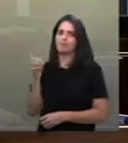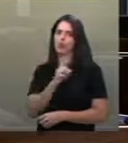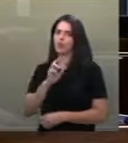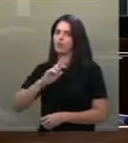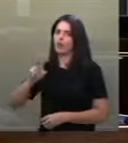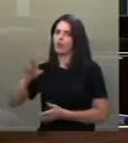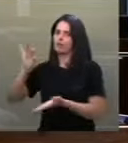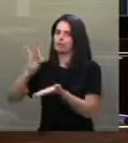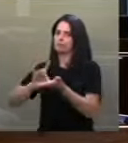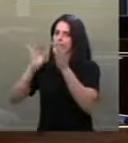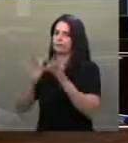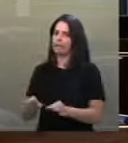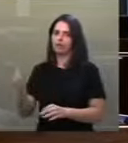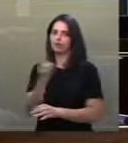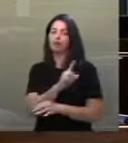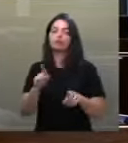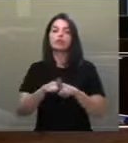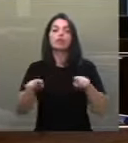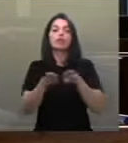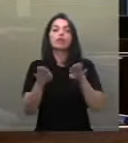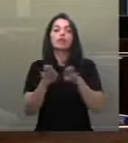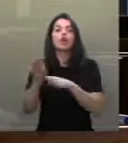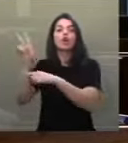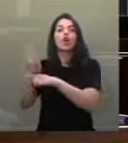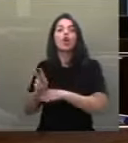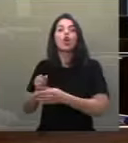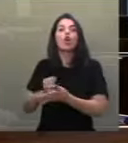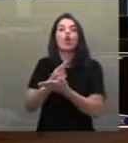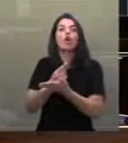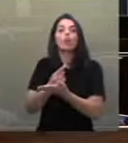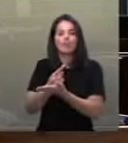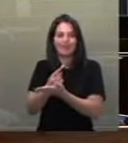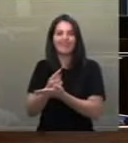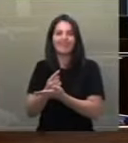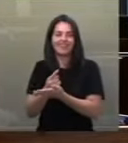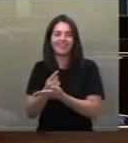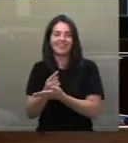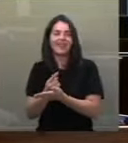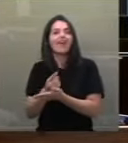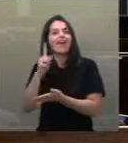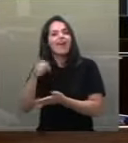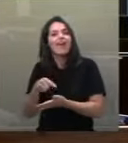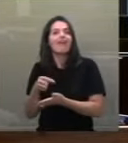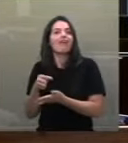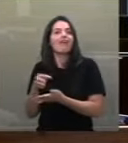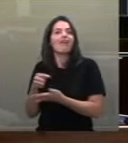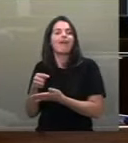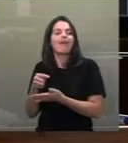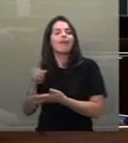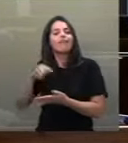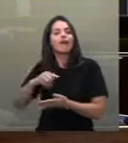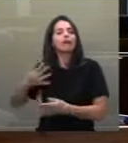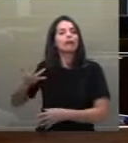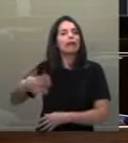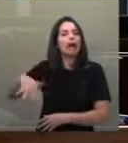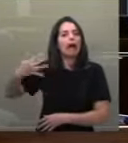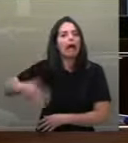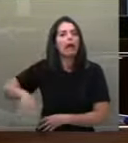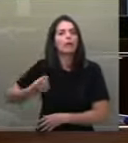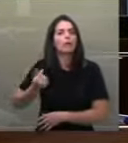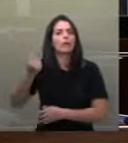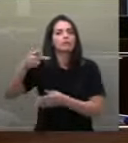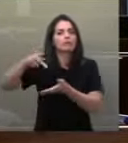metodologia de preço paridade de importação, formalmente adotada, que teoricamente repassa a elevação dos preços do petróleo